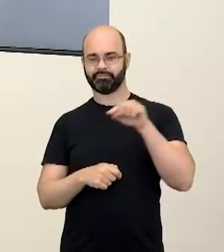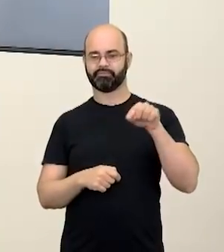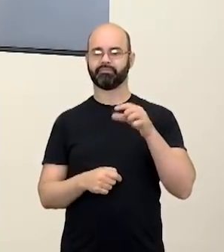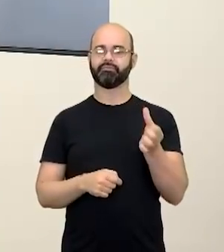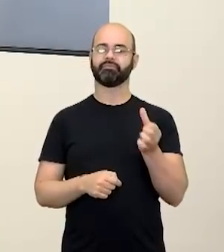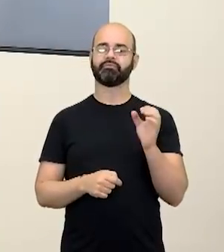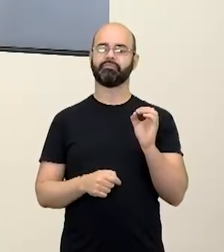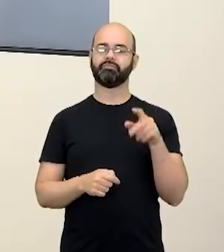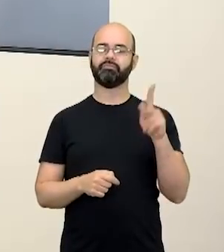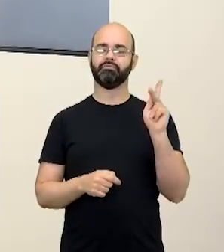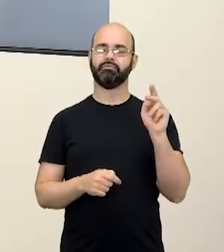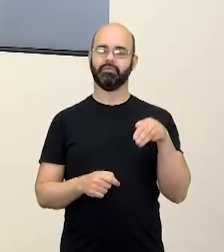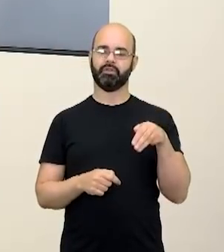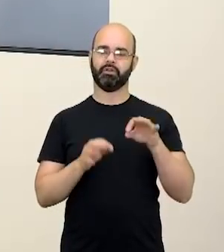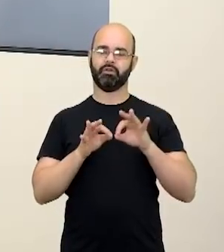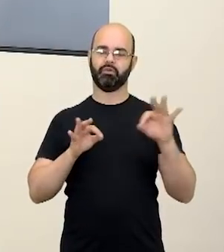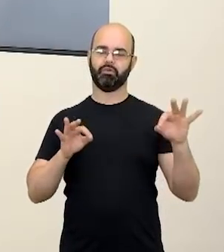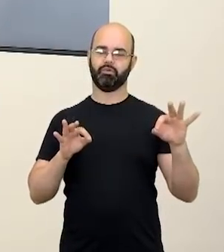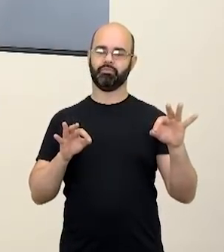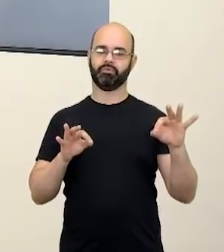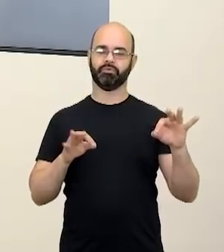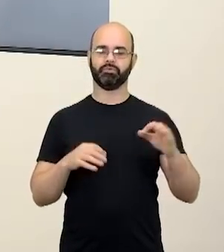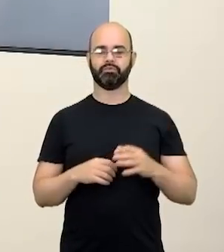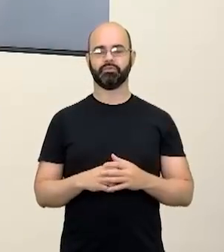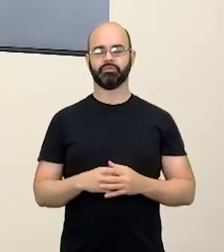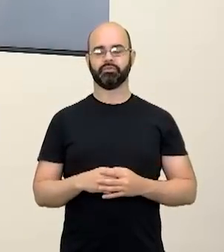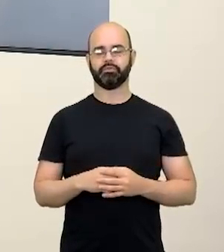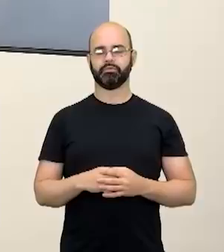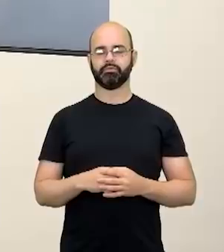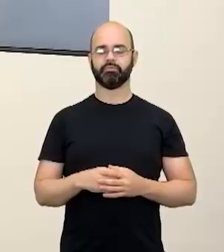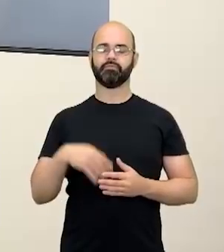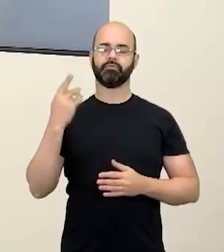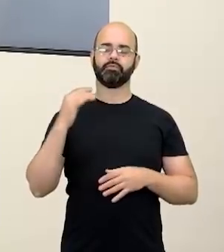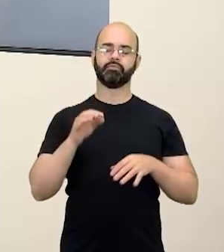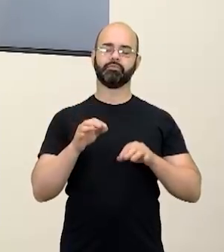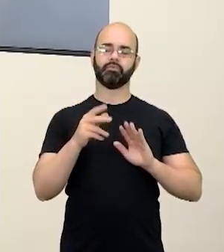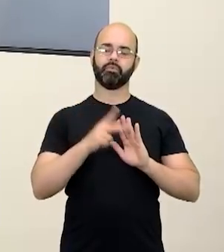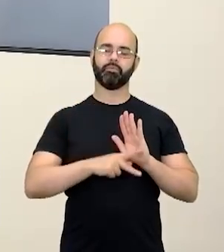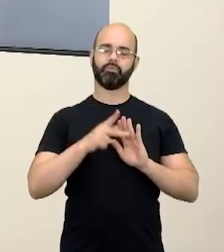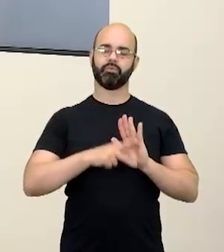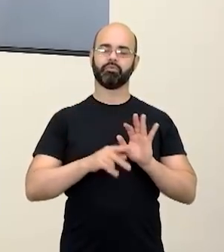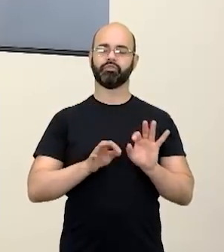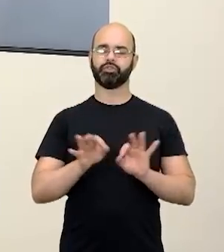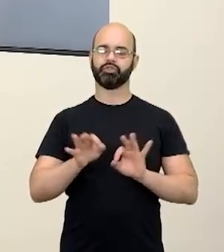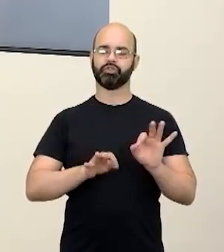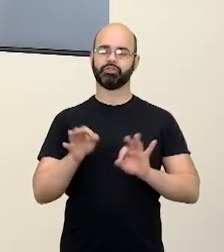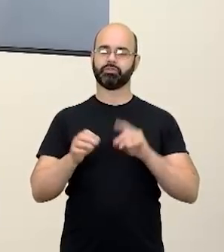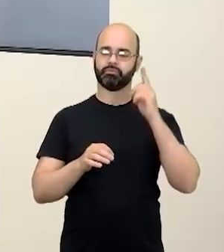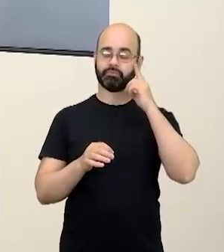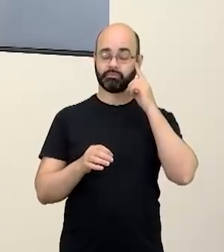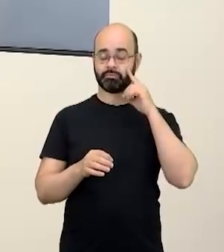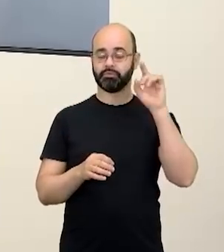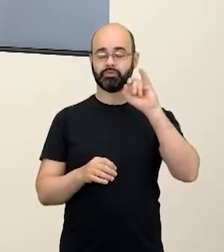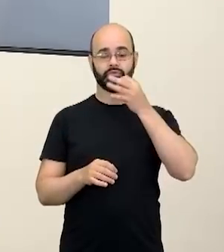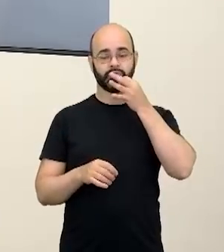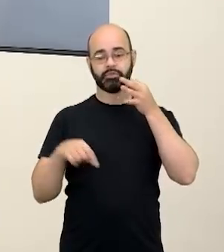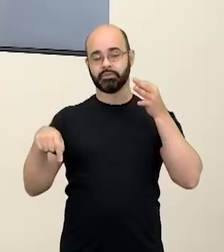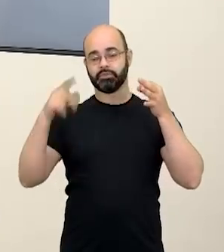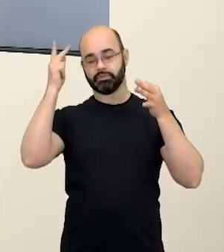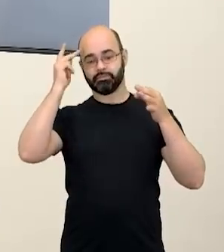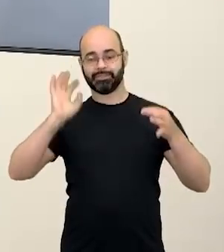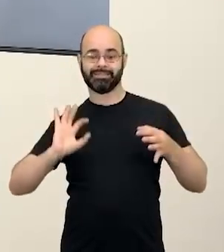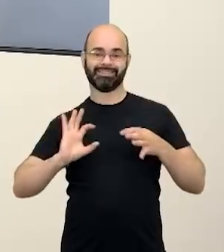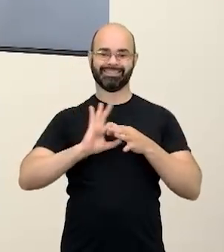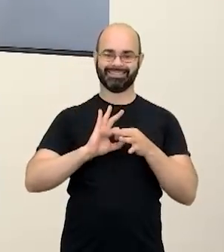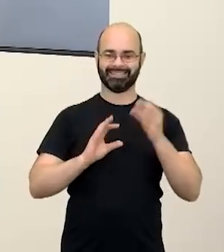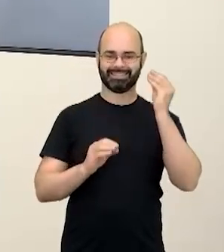60 quilômetros de distância, né? E teve até um projeto de colocar até as regiões de Jundiaí na região metropolitana de São Paulo. Mas